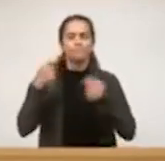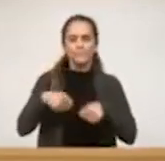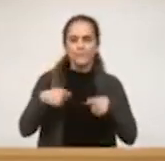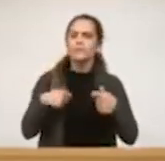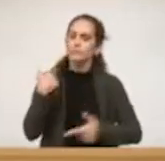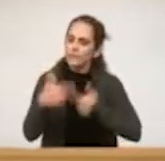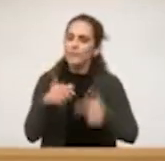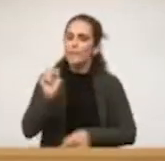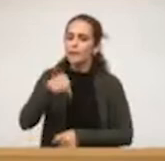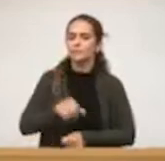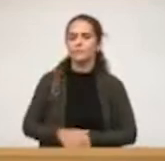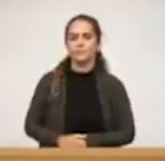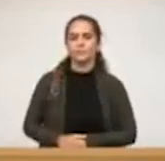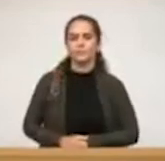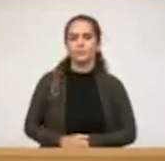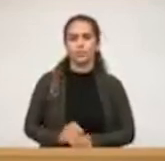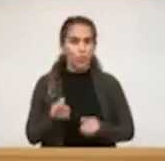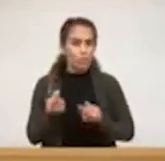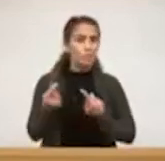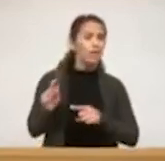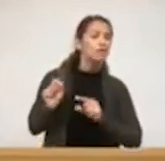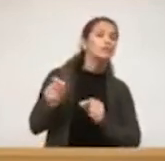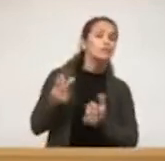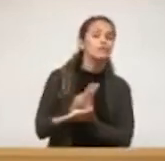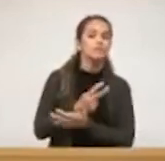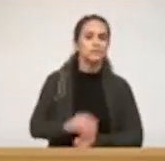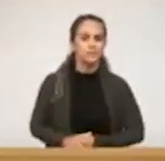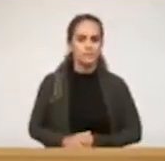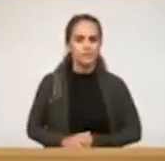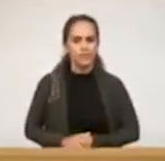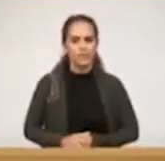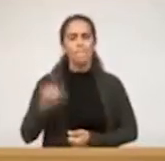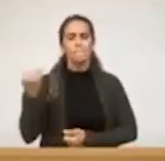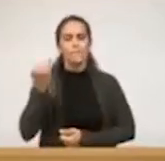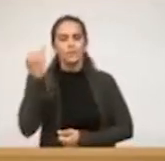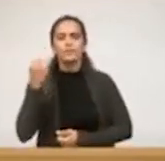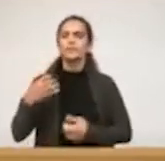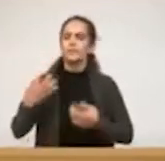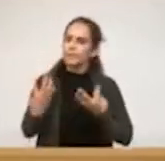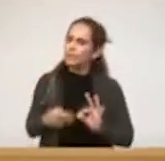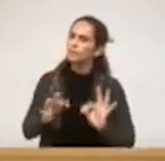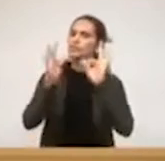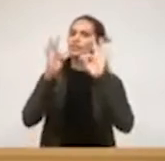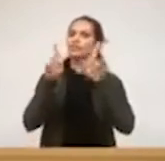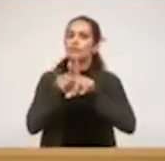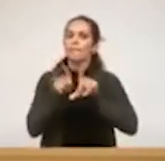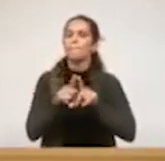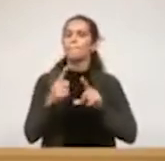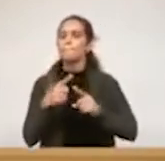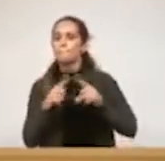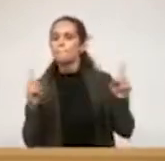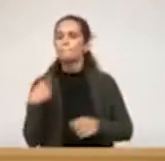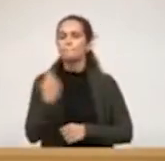dessa mão de obra do contrário daqui a pouco em que Pese a importância da tecnologia Mas nós vamos